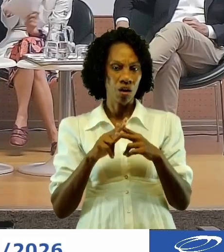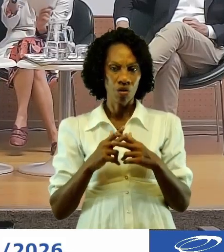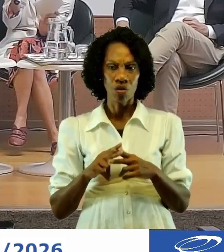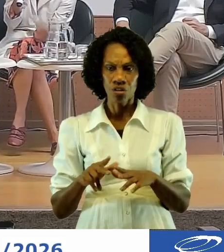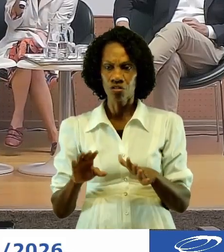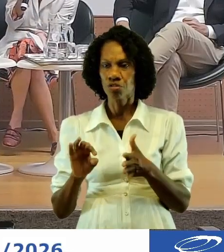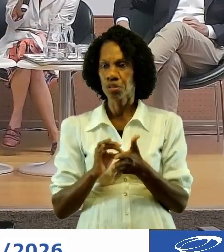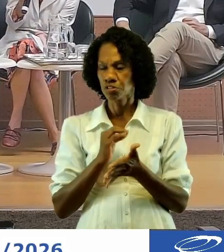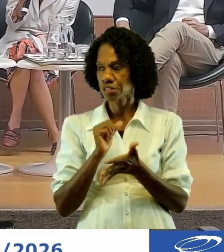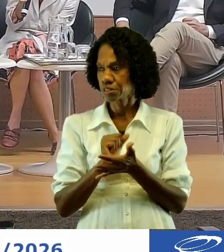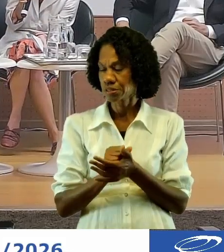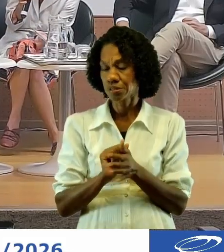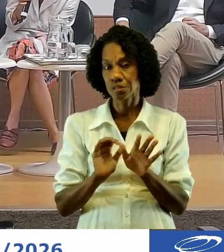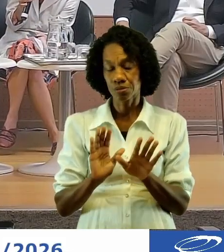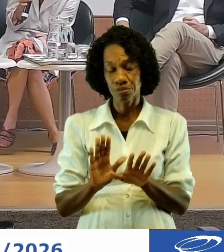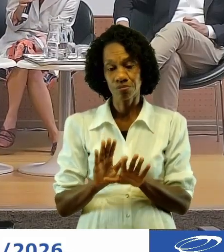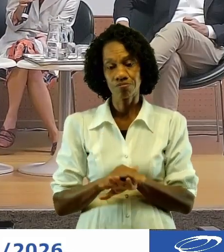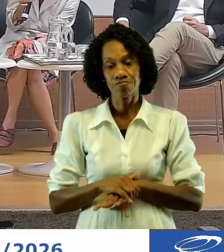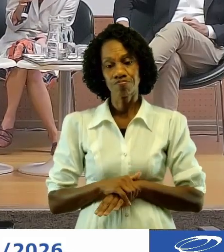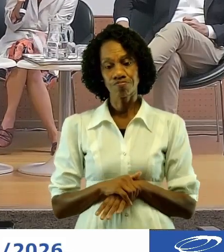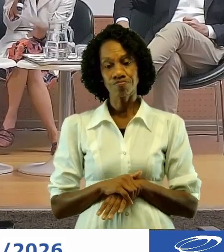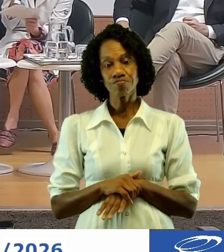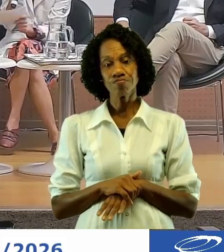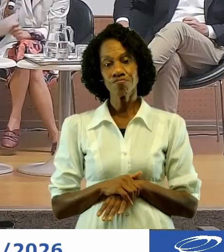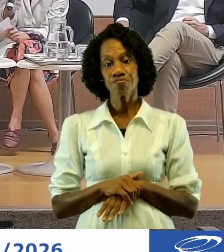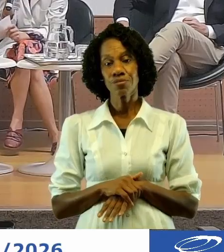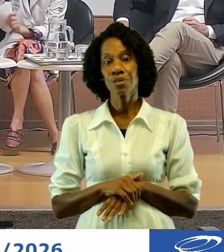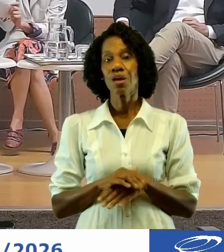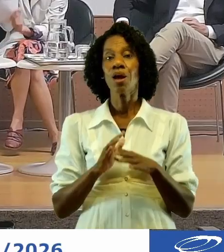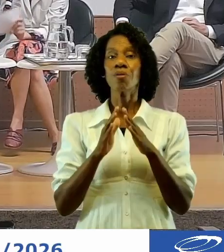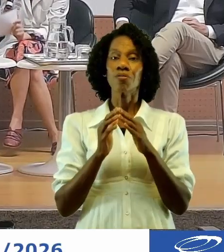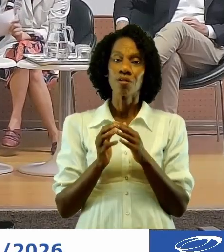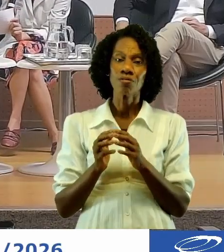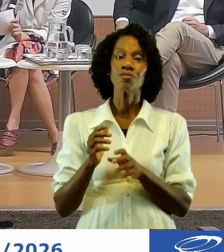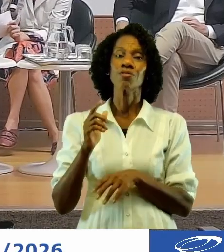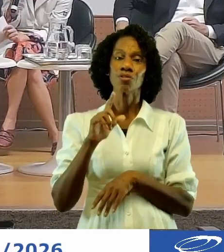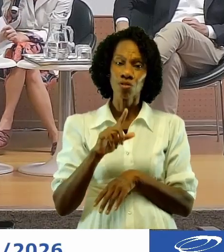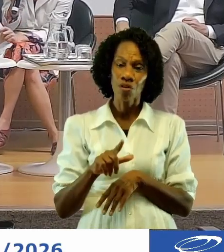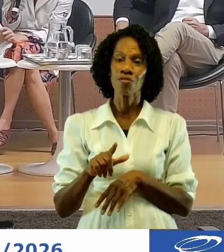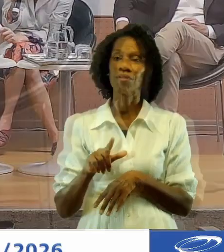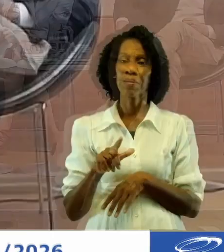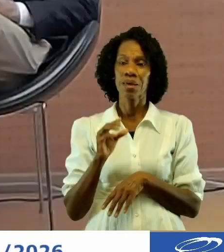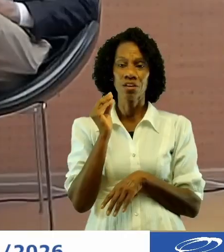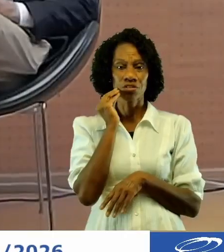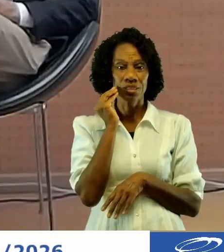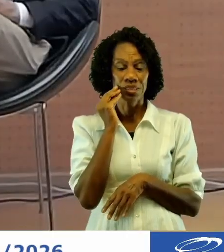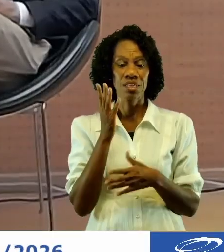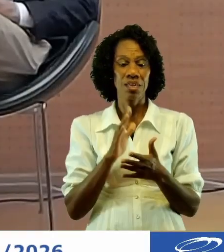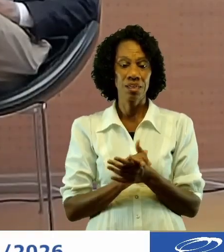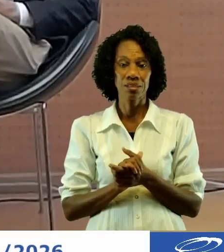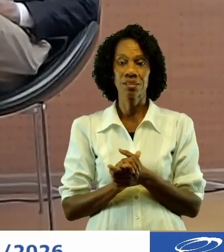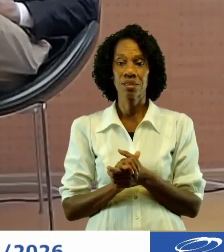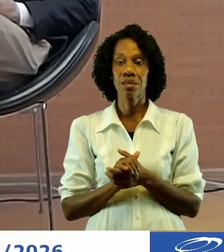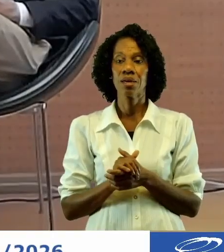pelo link fornecido originalmente, por favor, tente novamente, tá? Um novo link fixado nos